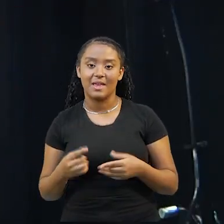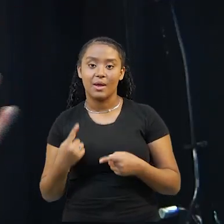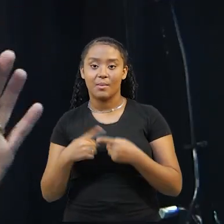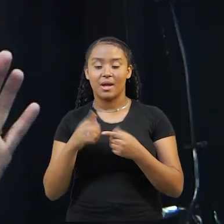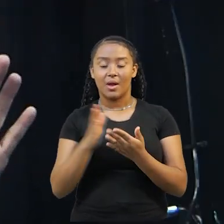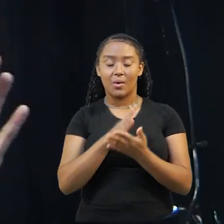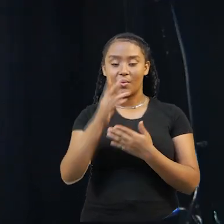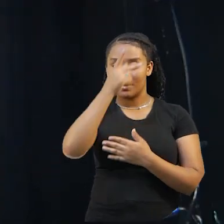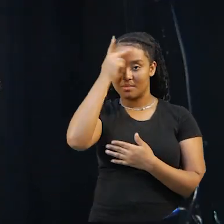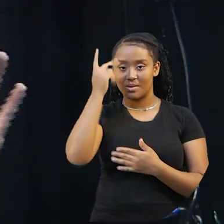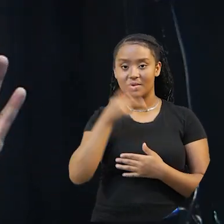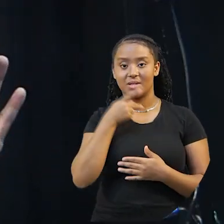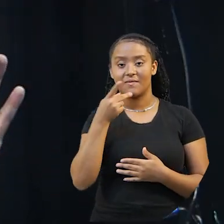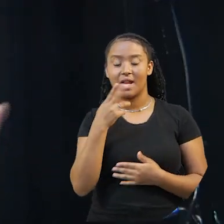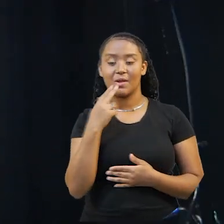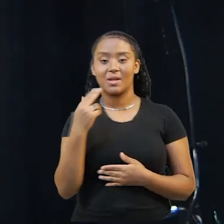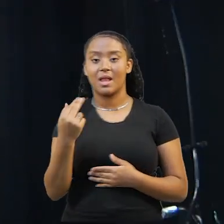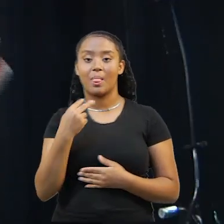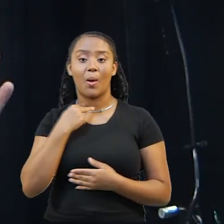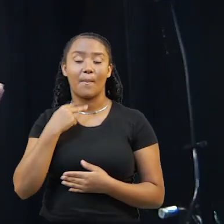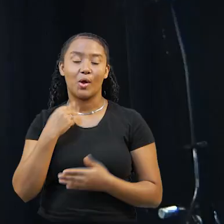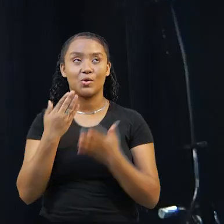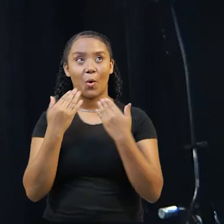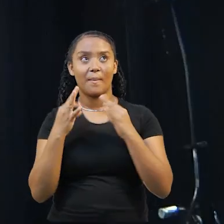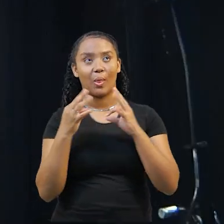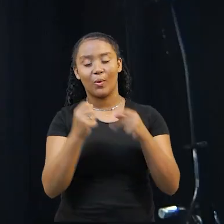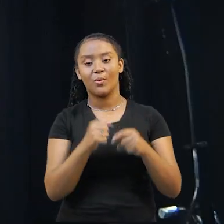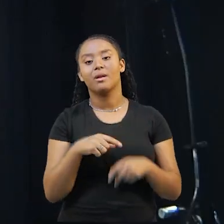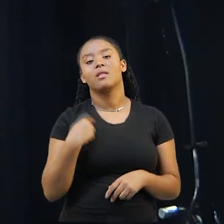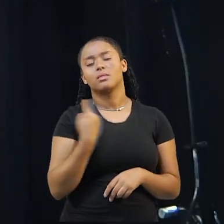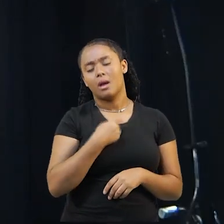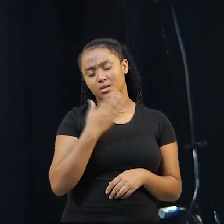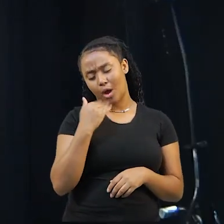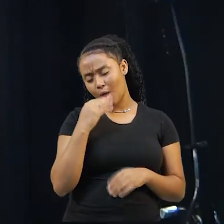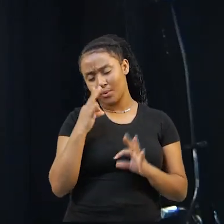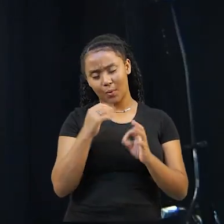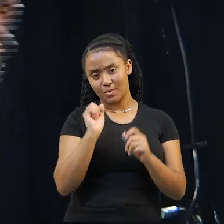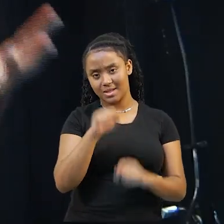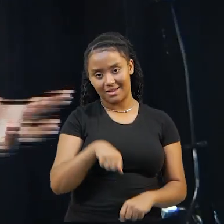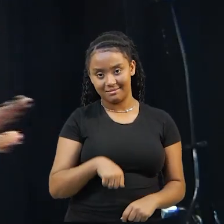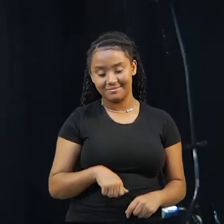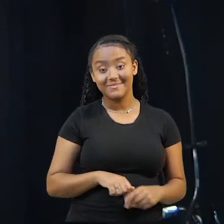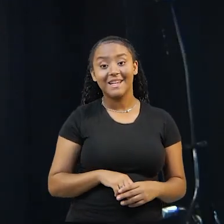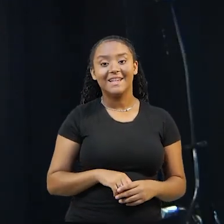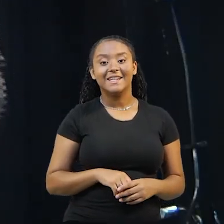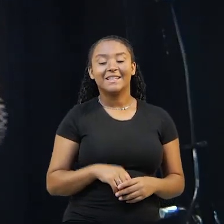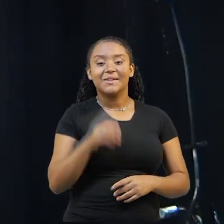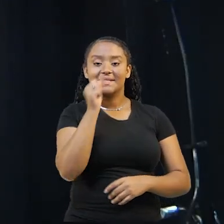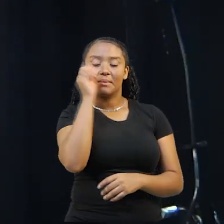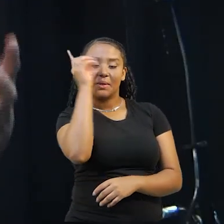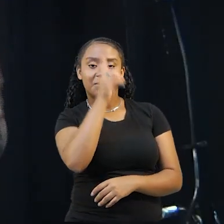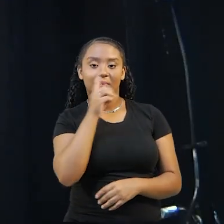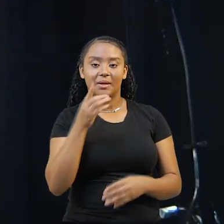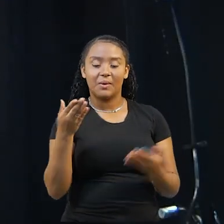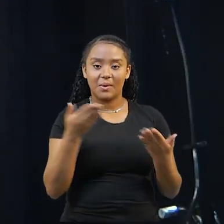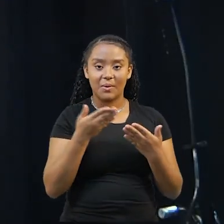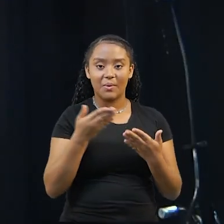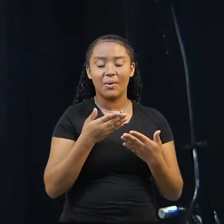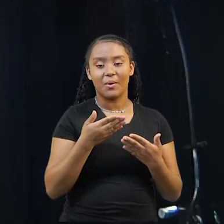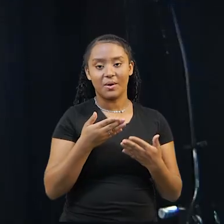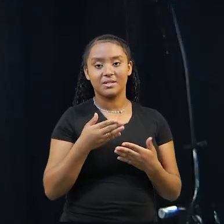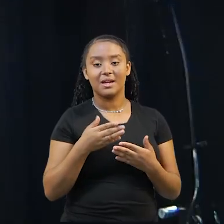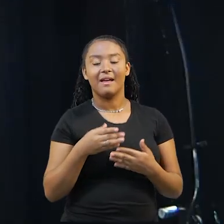de que nutricionista não pode comer de tudo, a gente come de tudo. Então, o final de semana hoje em dia ele tem sido assim,